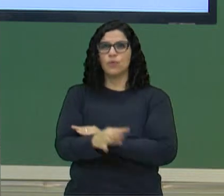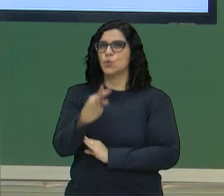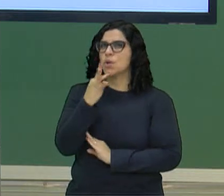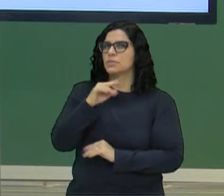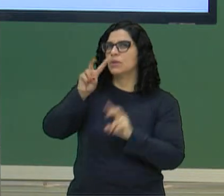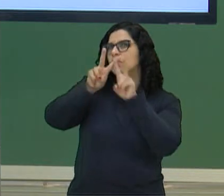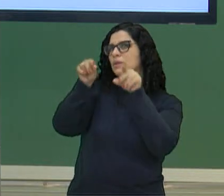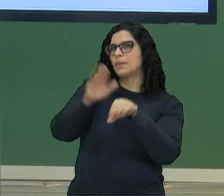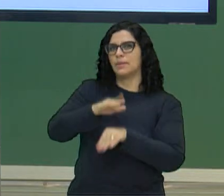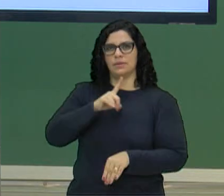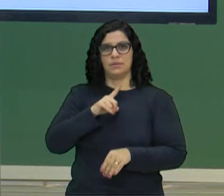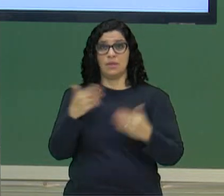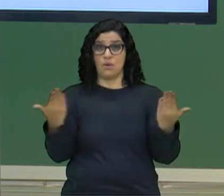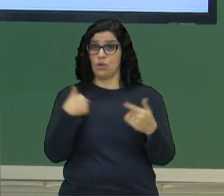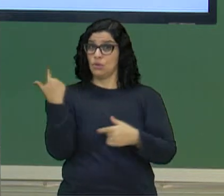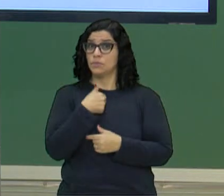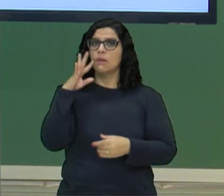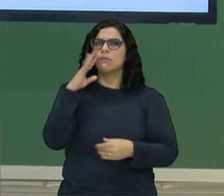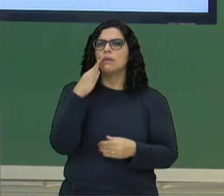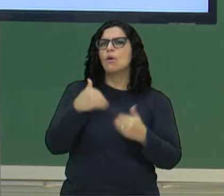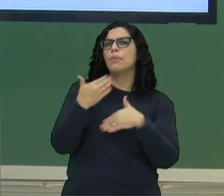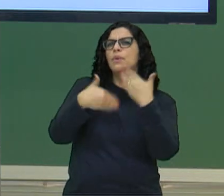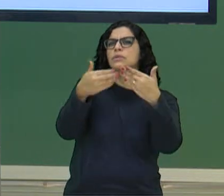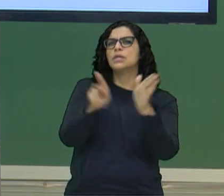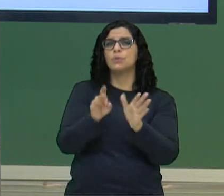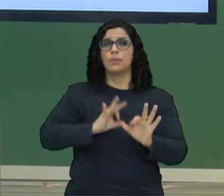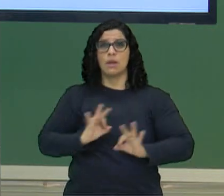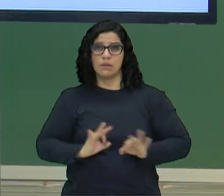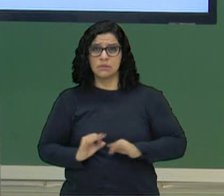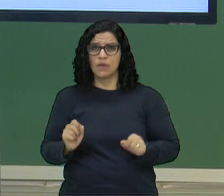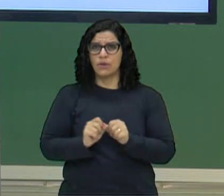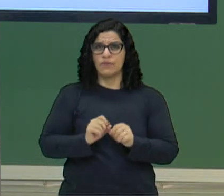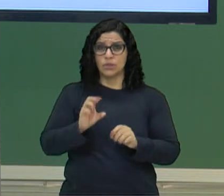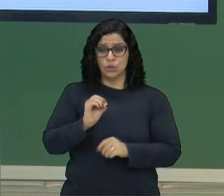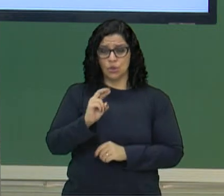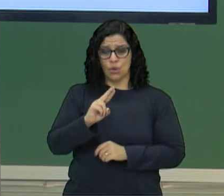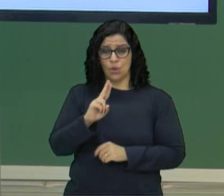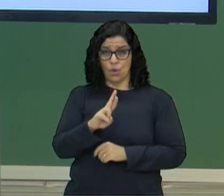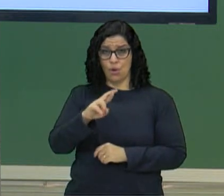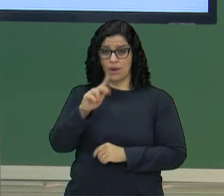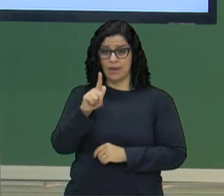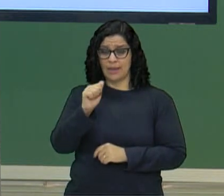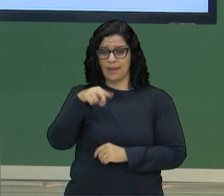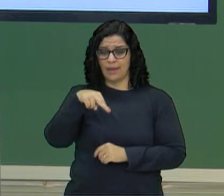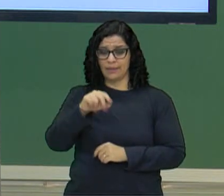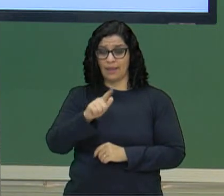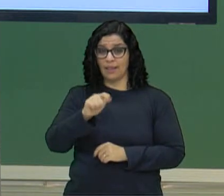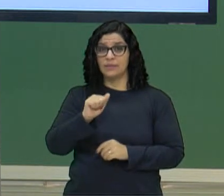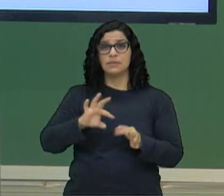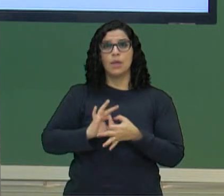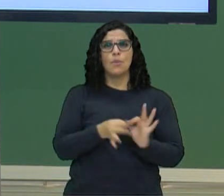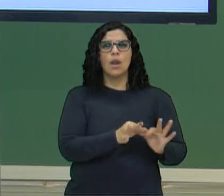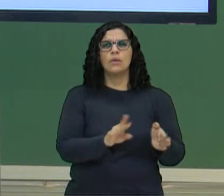tema. Vamos entender os processos celulares realizados pelas organelas e as moléculas